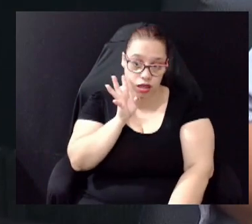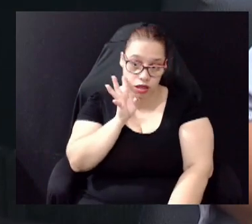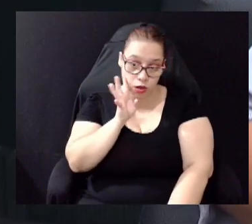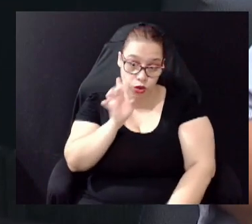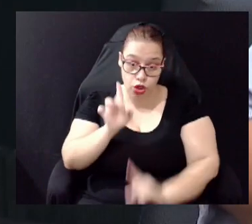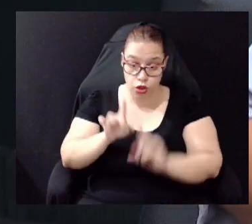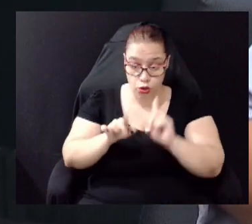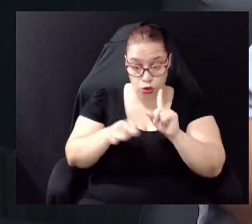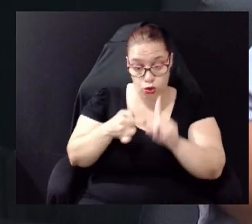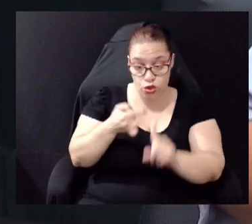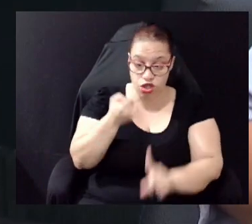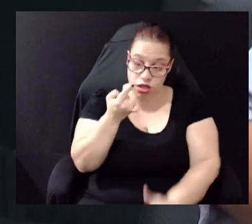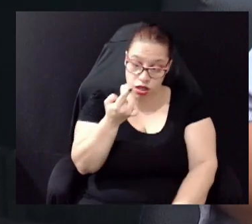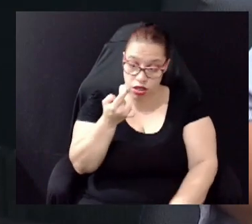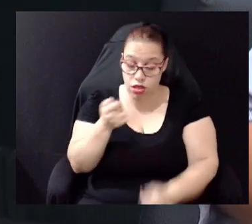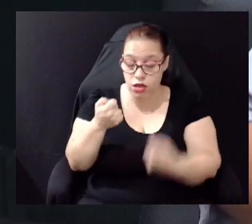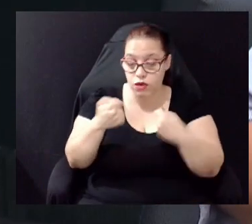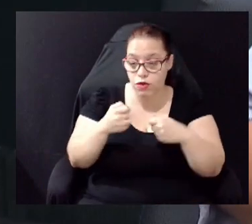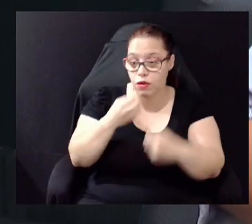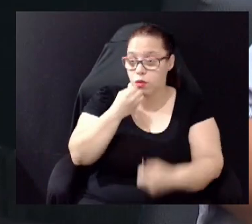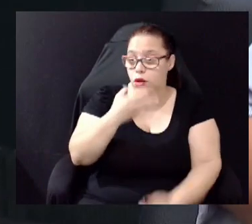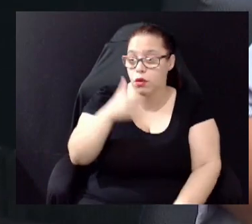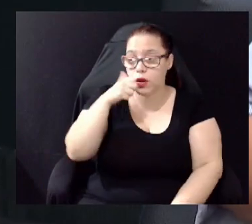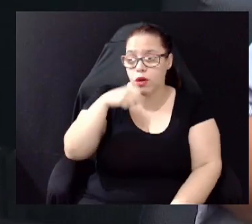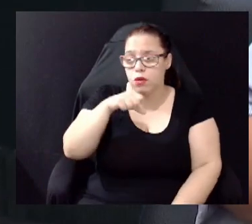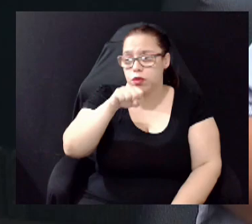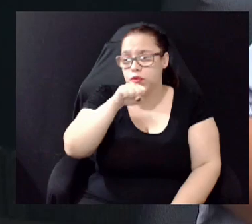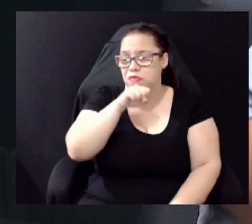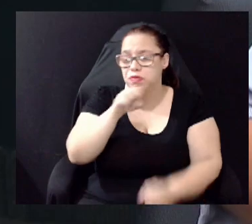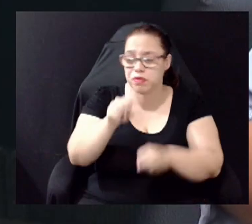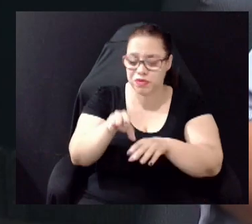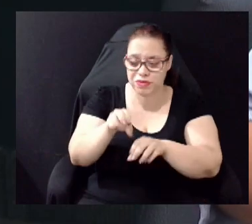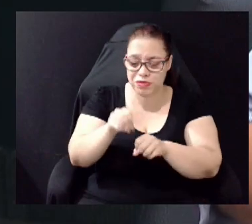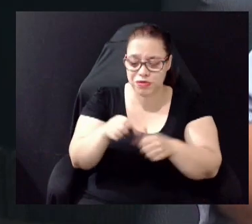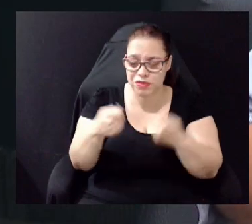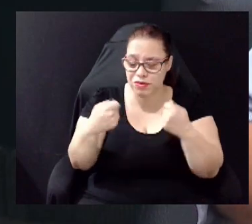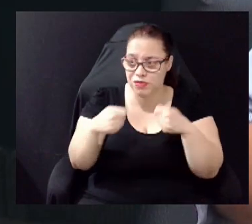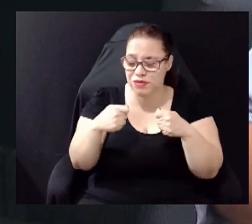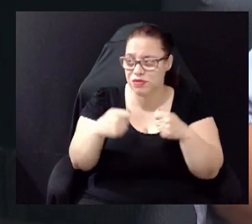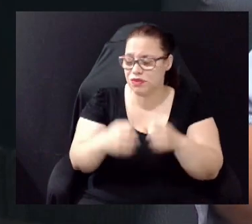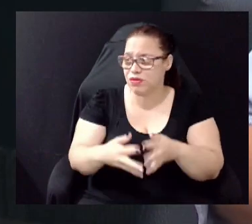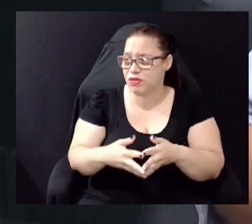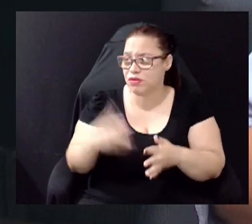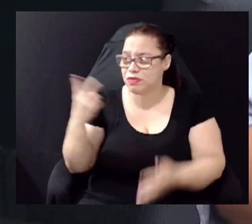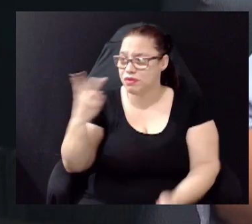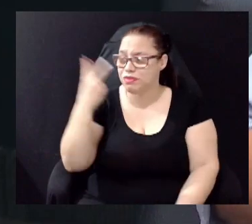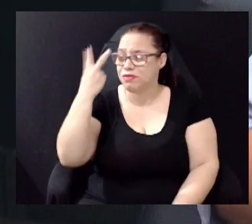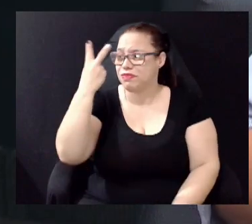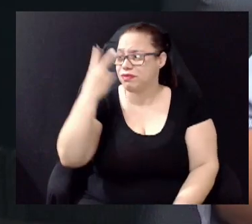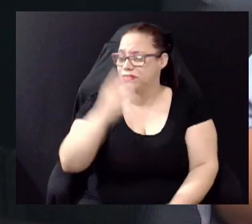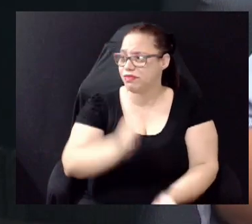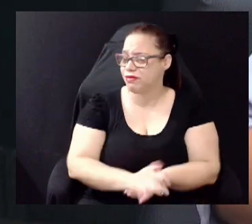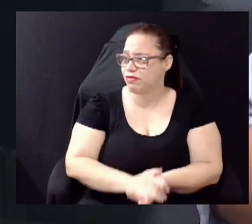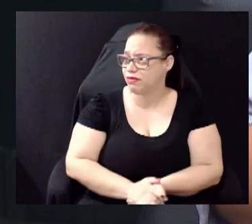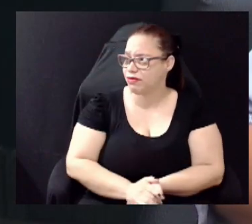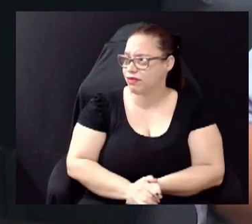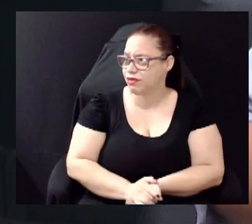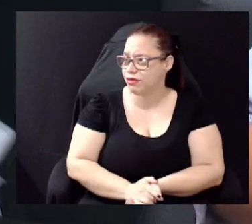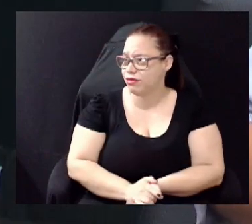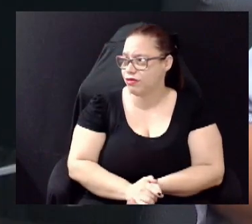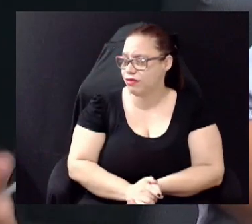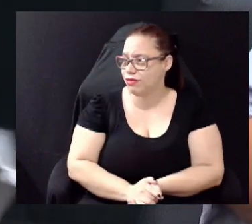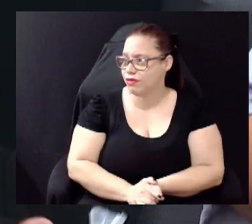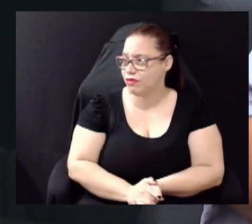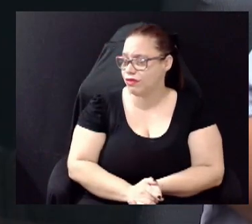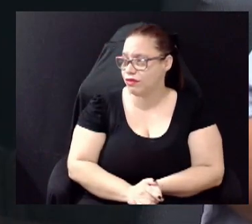ela ainda precisa ser uma boa mãe, uma boa educadora, ela ainda precisa passar valores, ela ainda precisa fazer com que a